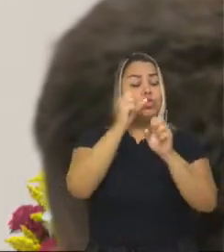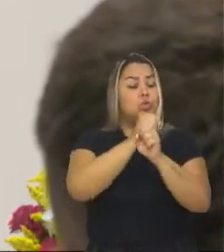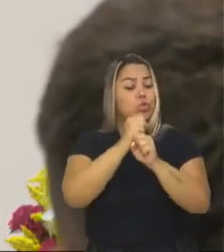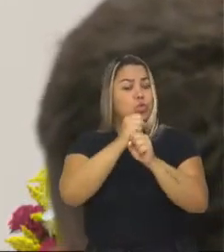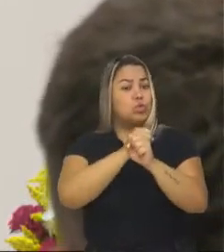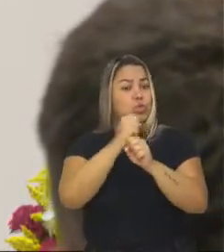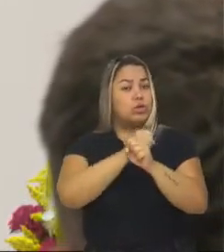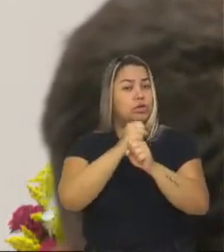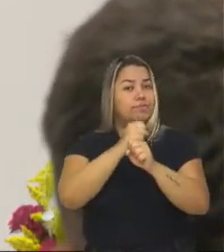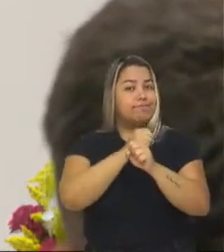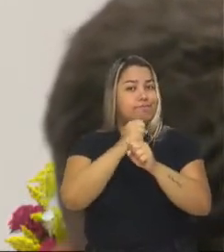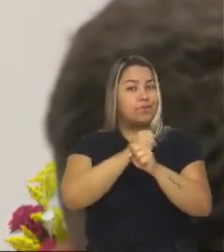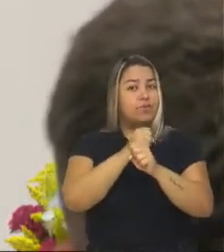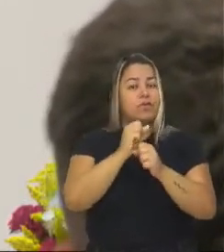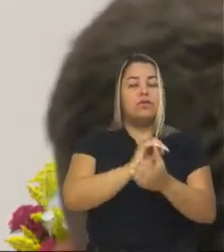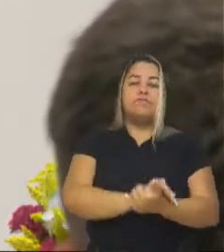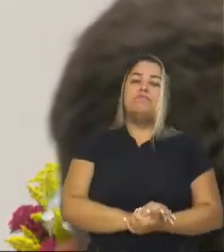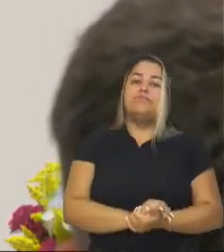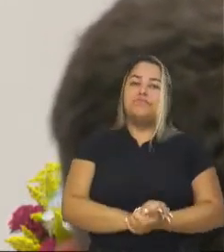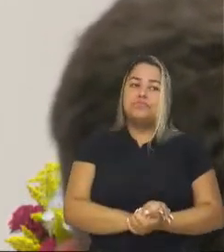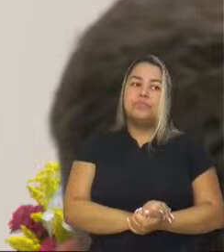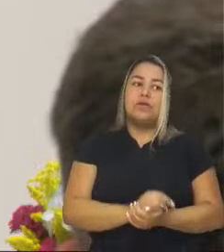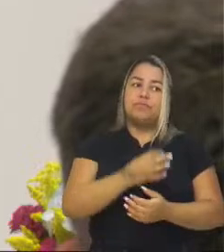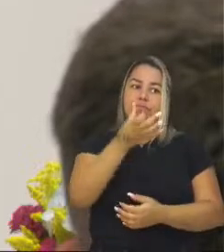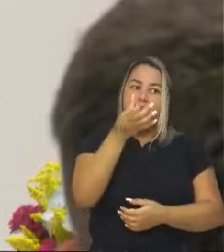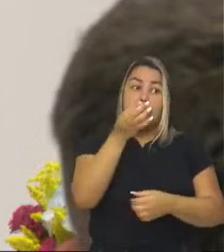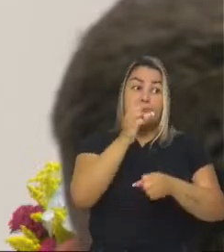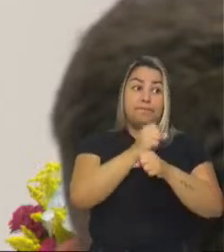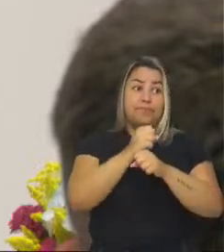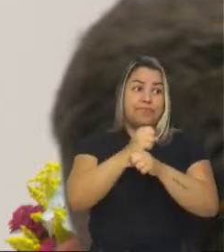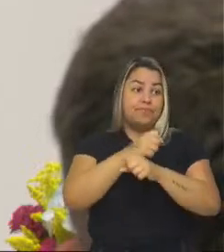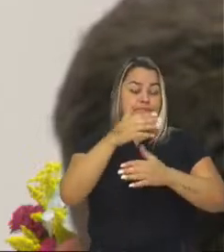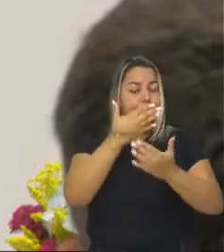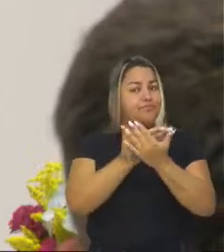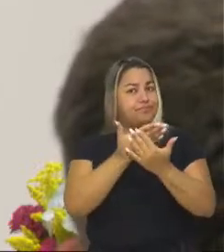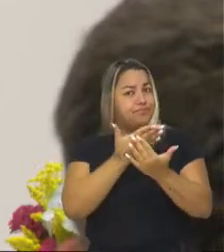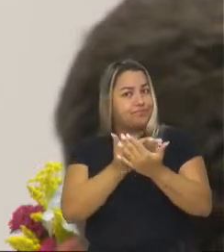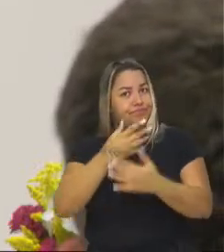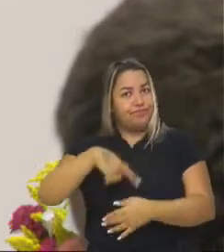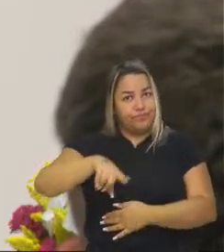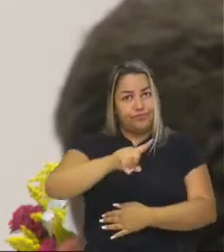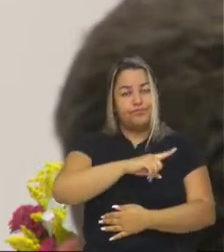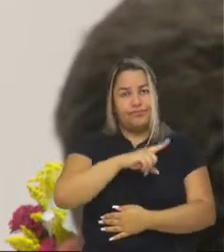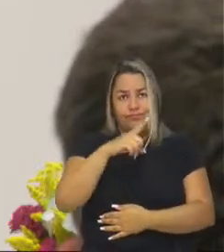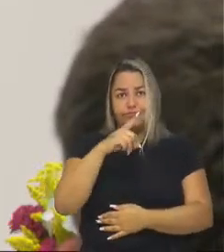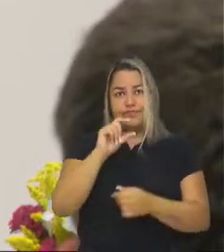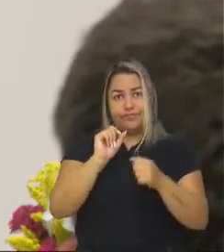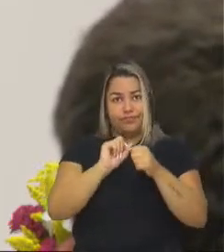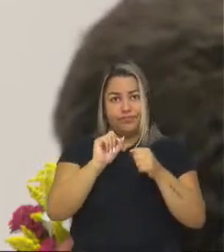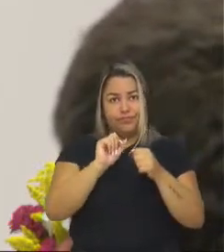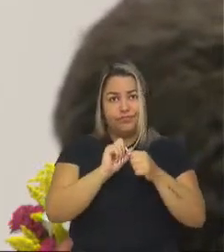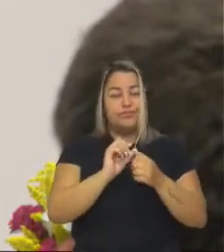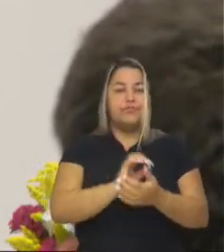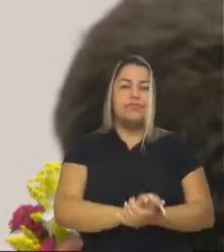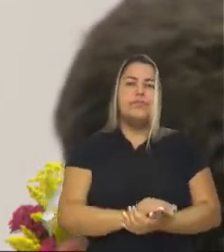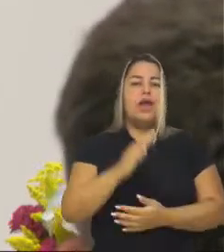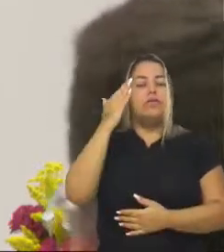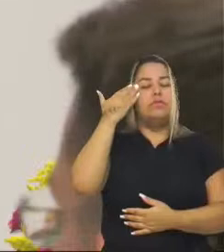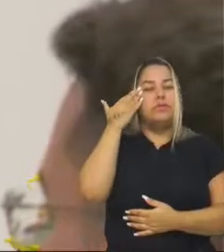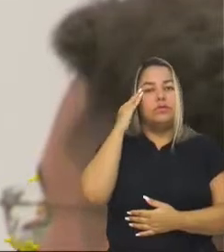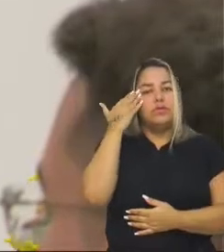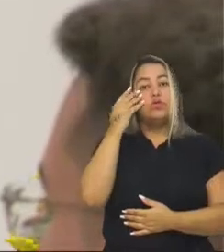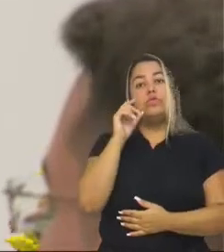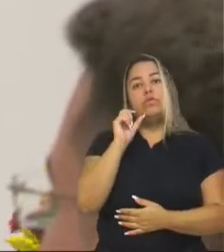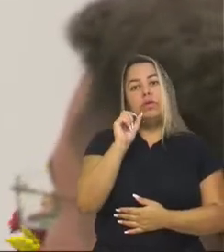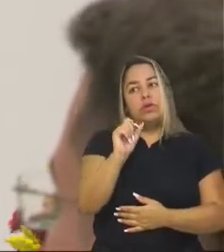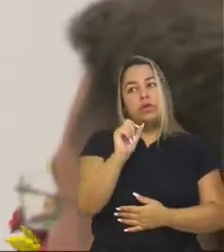nossas costas, e a antra, somente a antra, dentro de 6 anos, com esses estudos que a gente faz. E aí a gente está compreendendo que